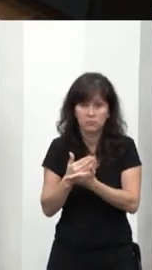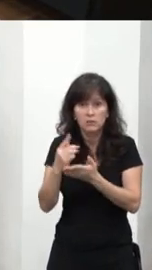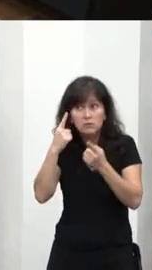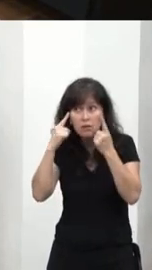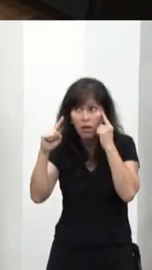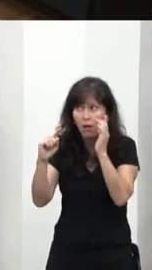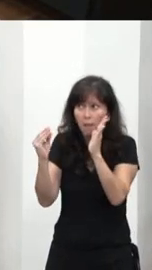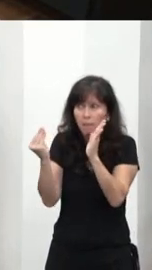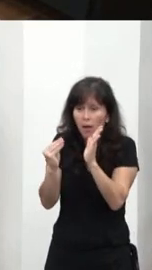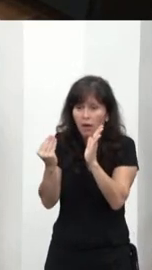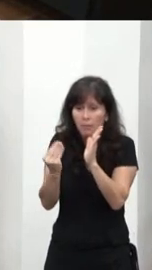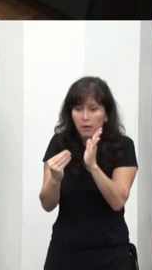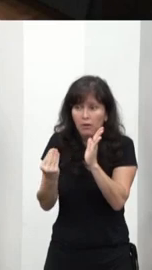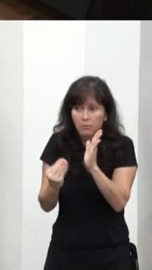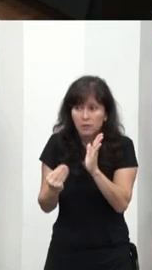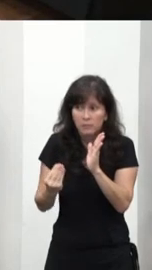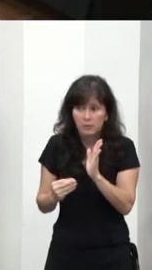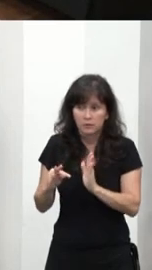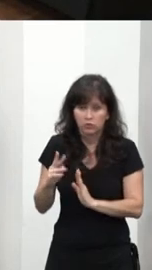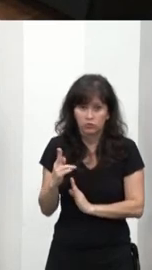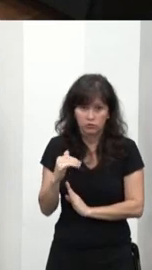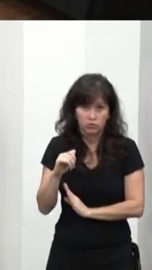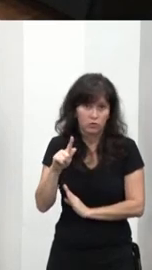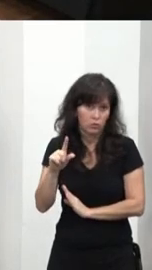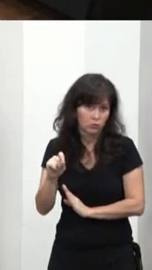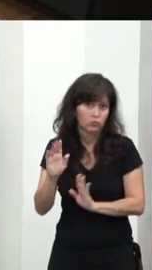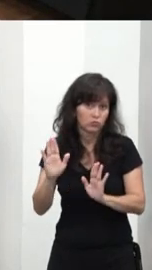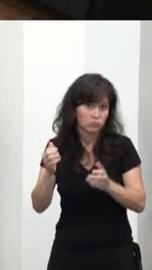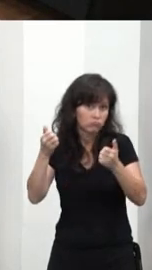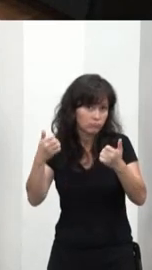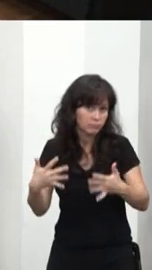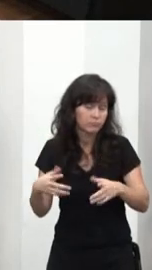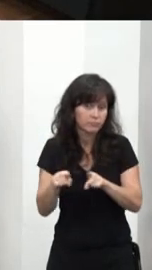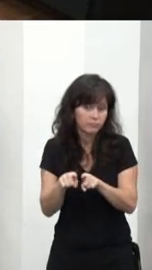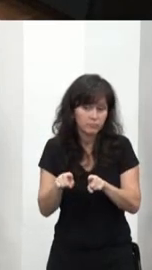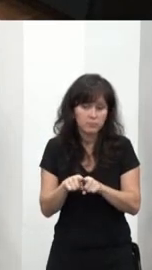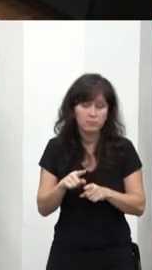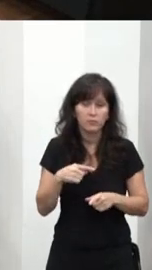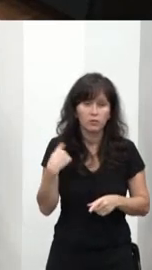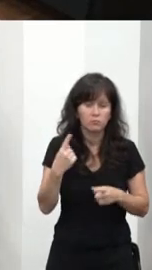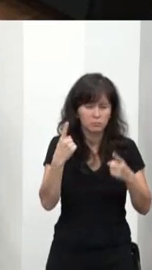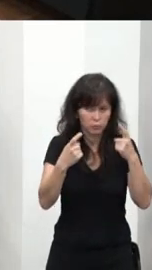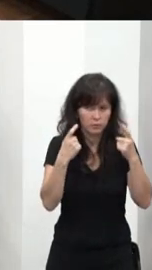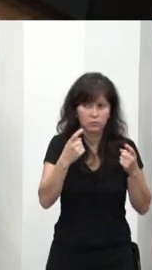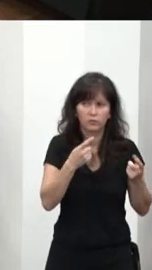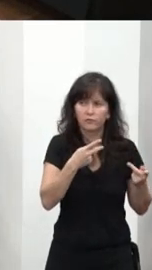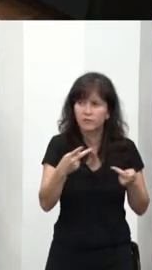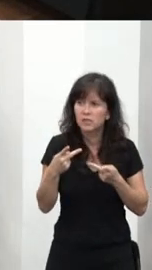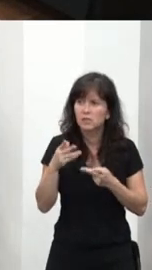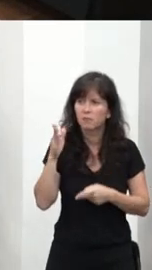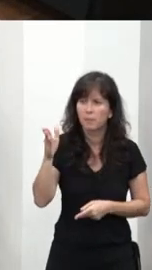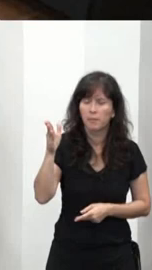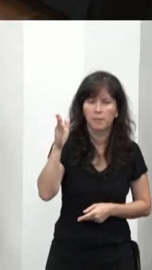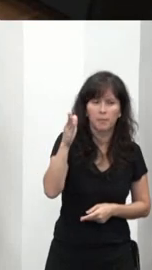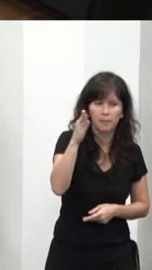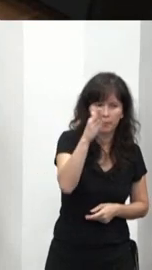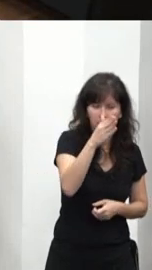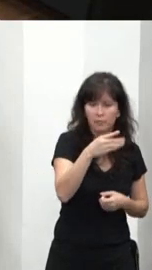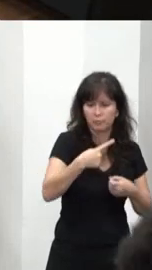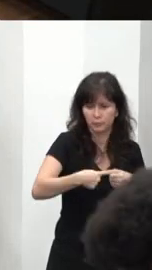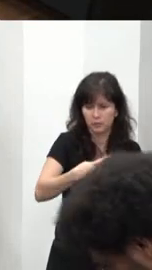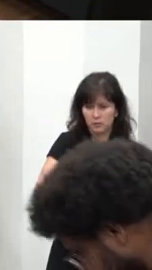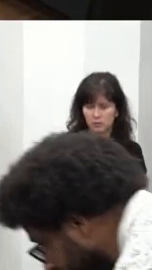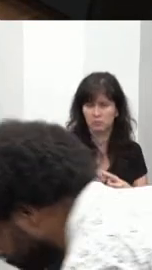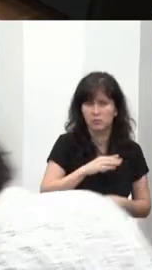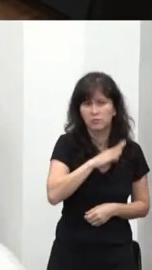colocou aqui a sugestão uma outra questão que me preocupa a gente visita os municípios Thiago e esses dias eu Visitei um município